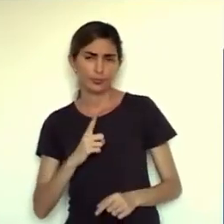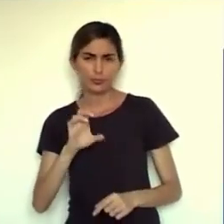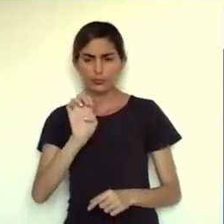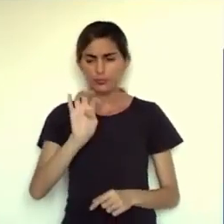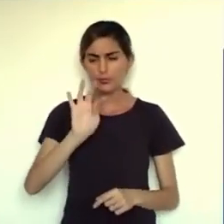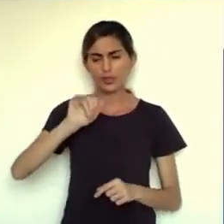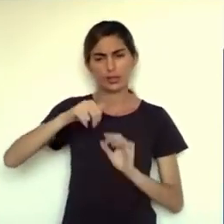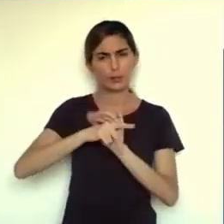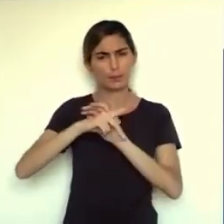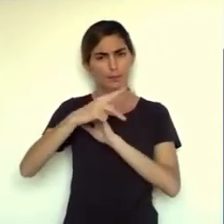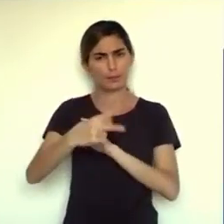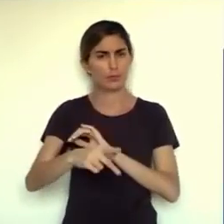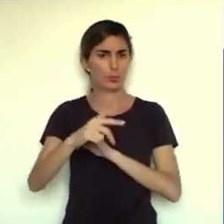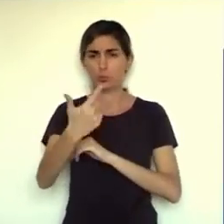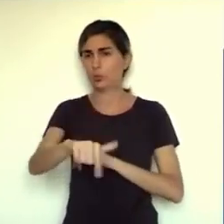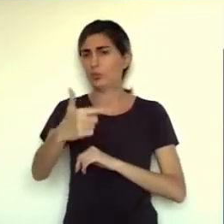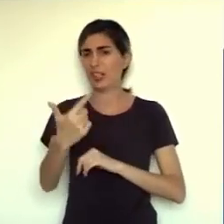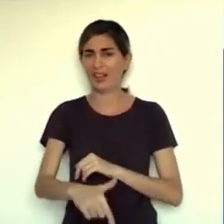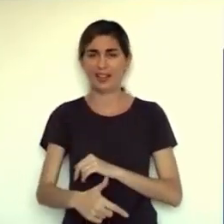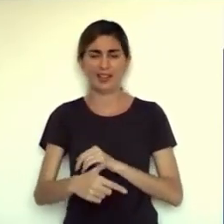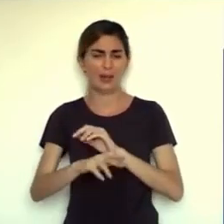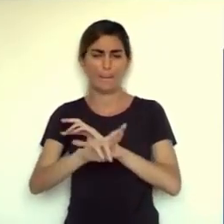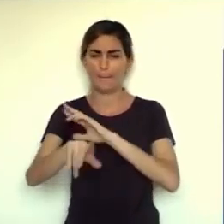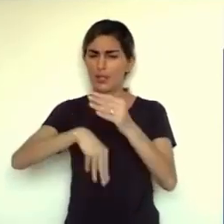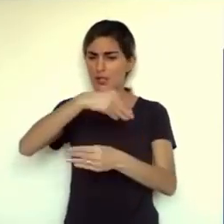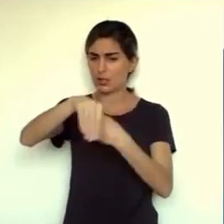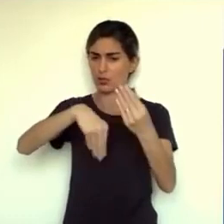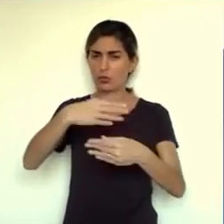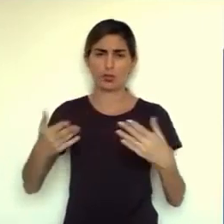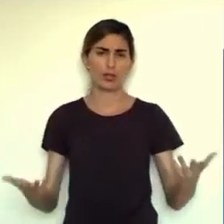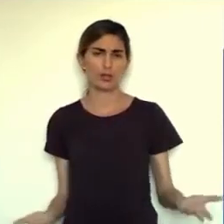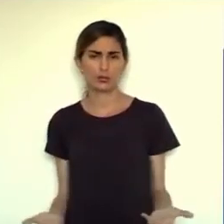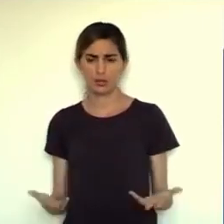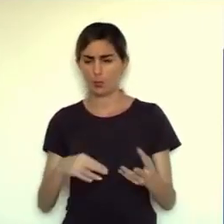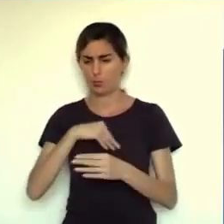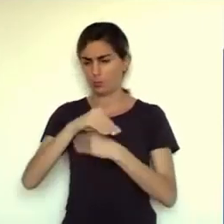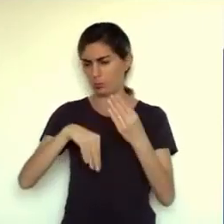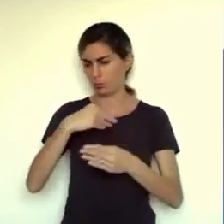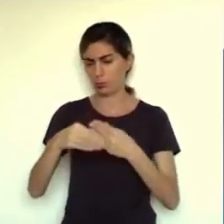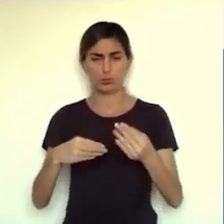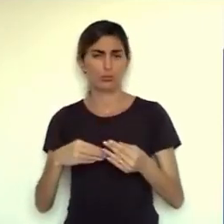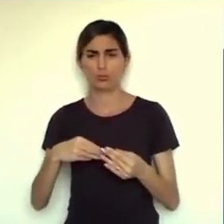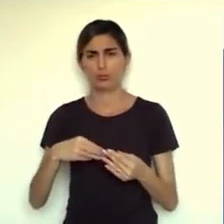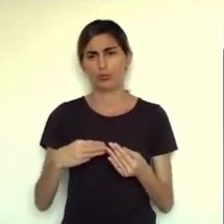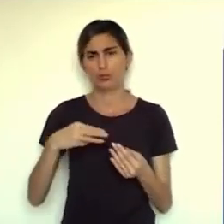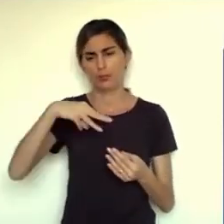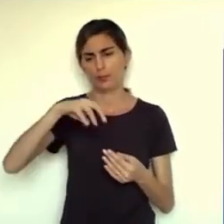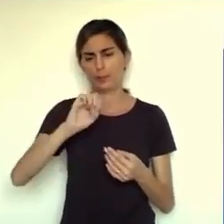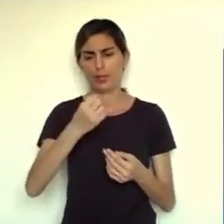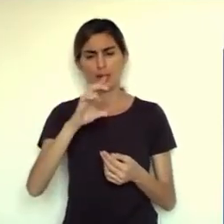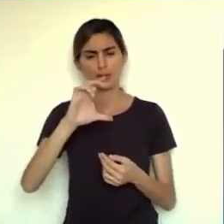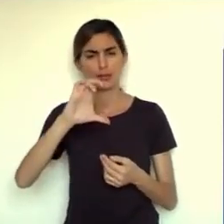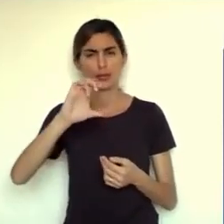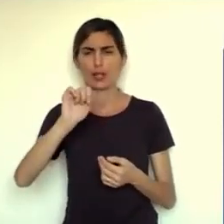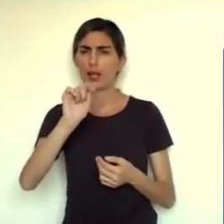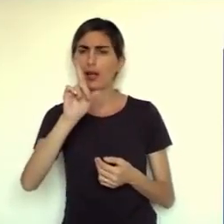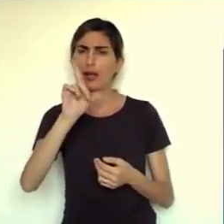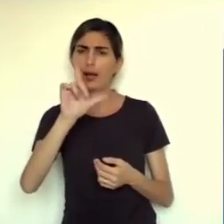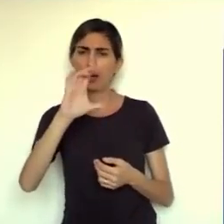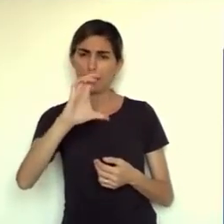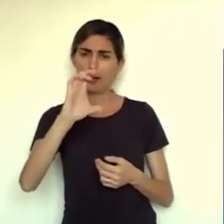ela tem uma etnia específica? Não. Ela tem uma etnia miscigenada, uma etnia mesclada, uma etnia hoje